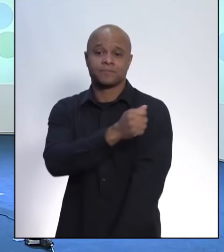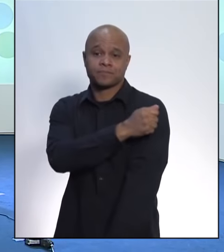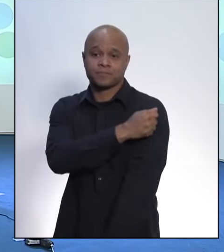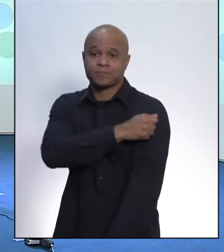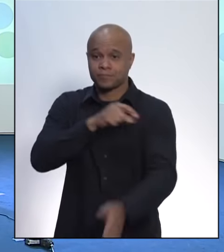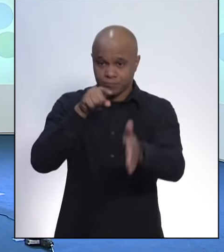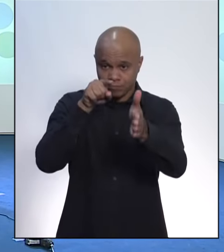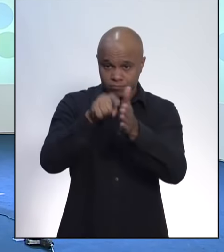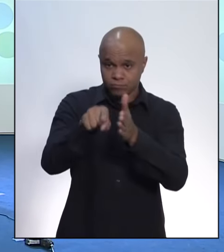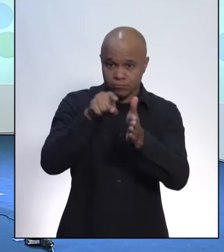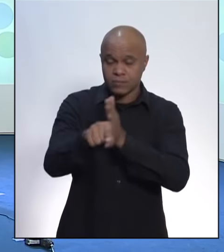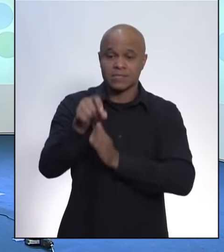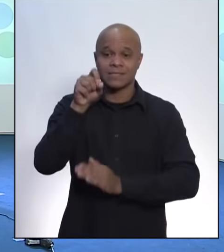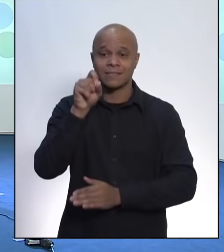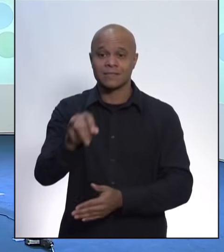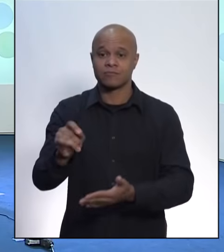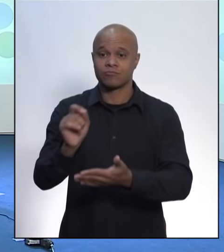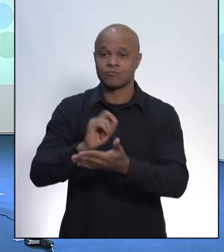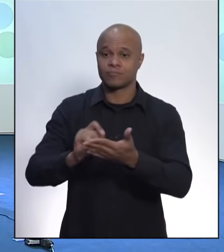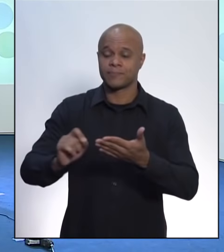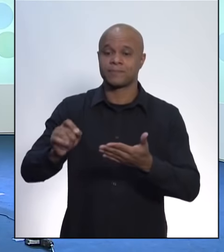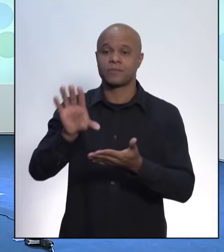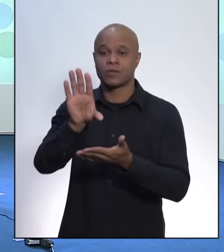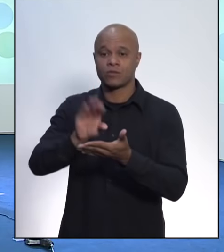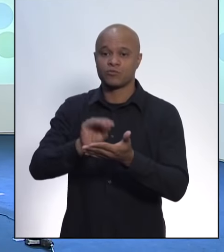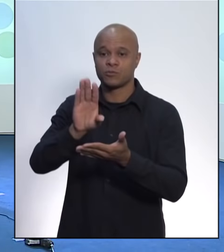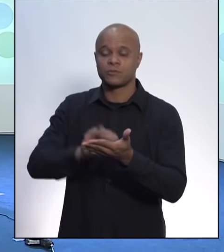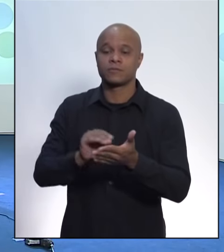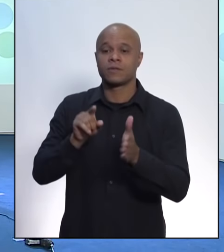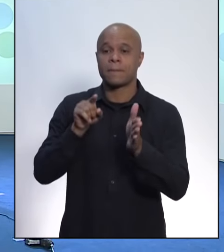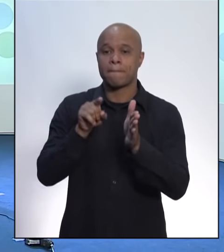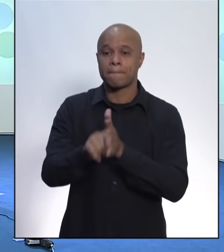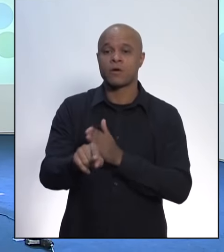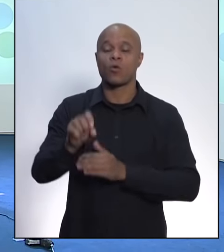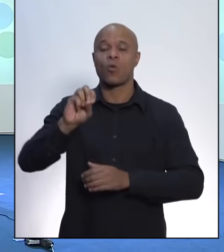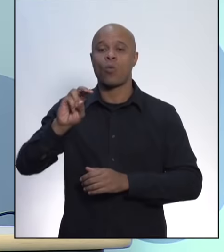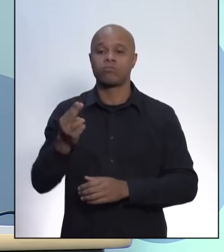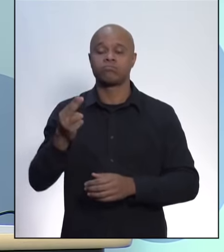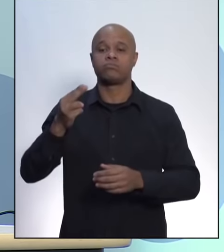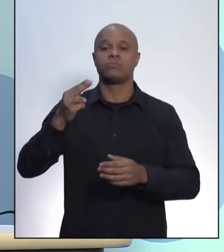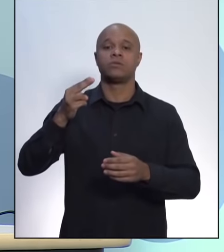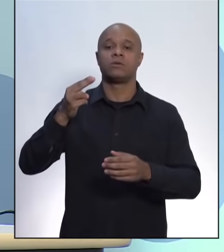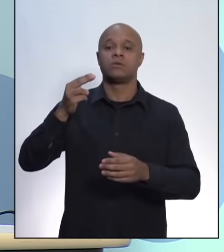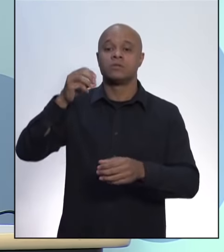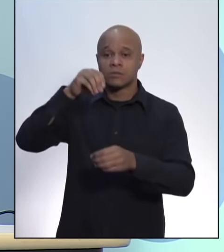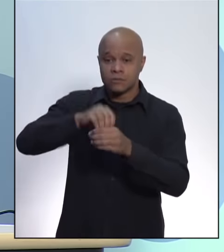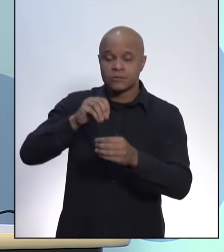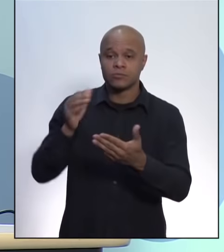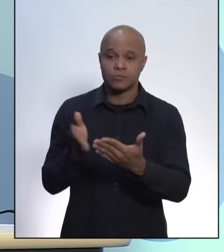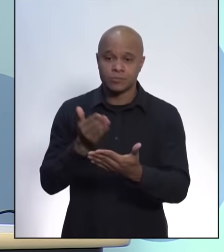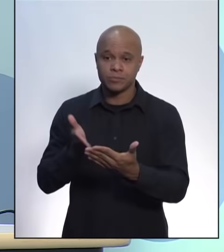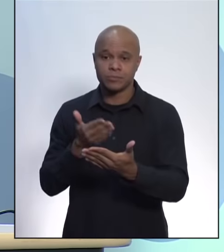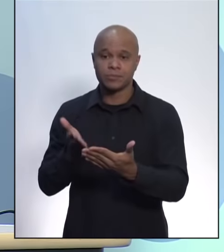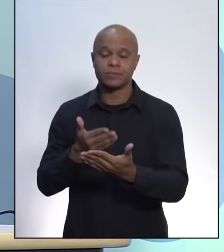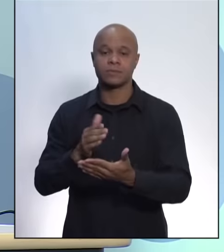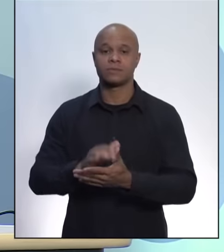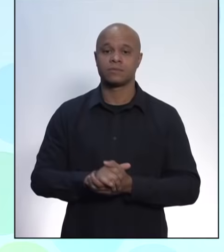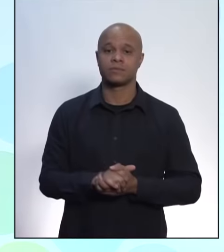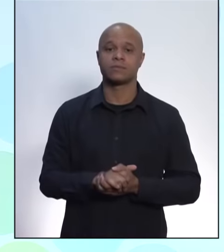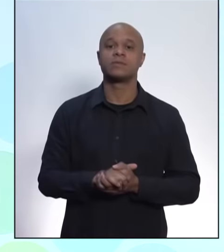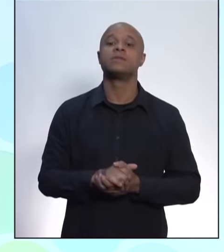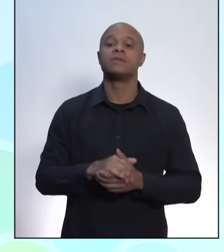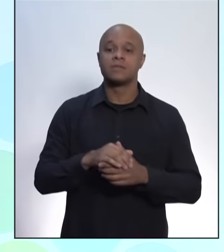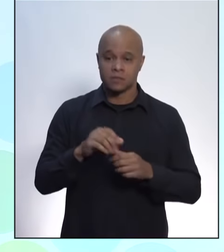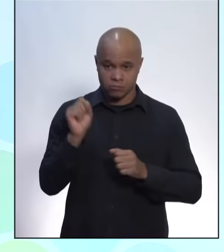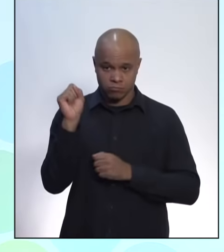para copiar no caderno as perguntas e esse essa matéria está na apostila deles está